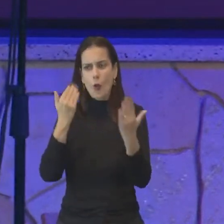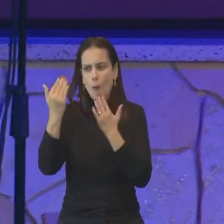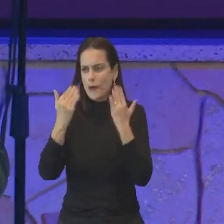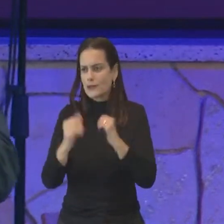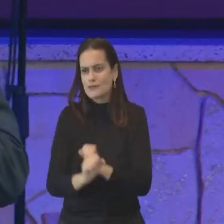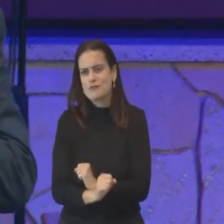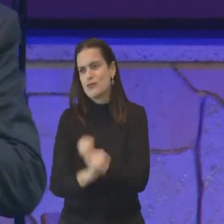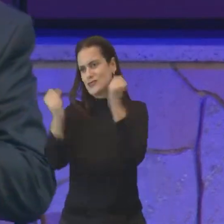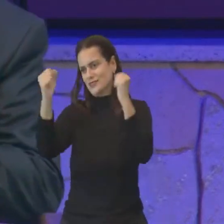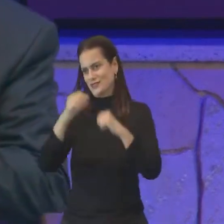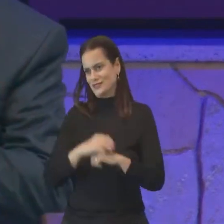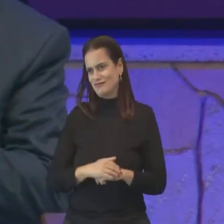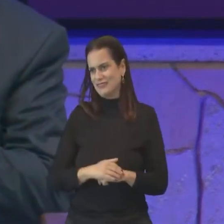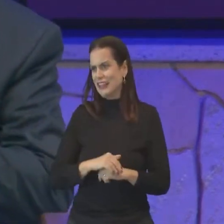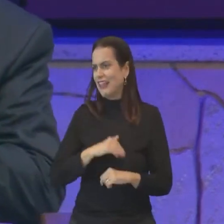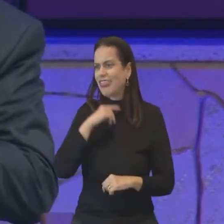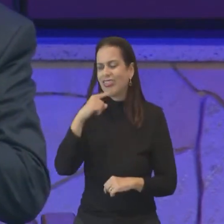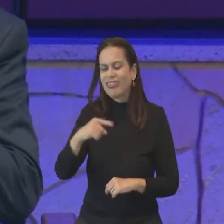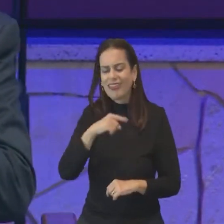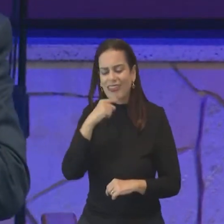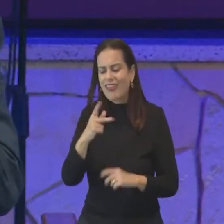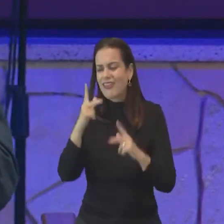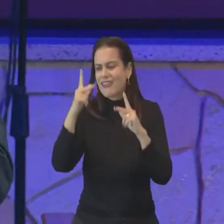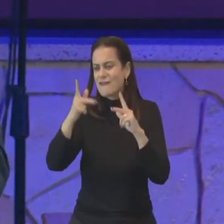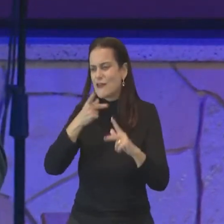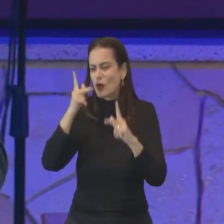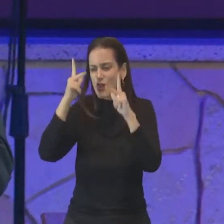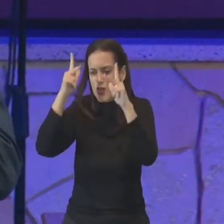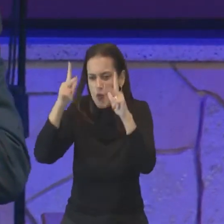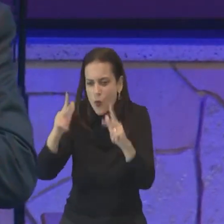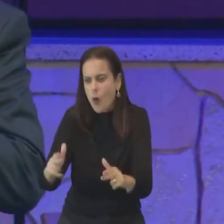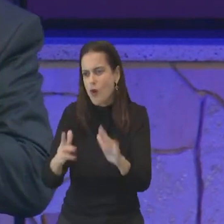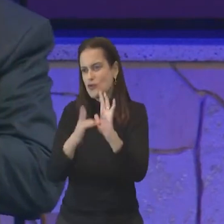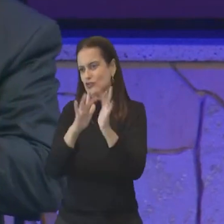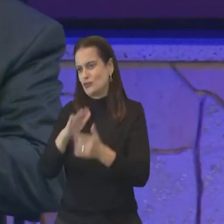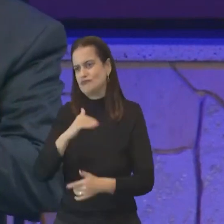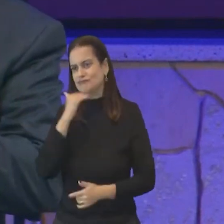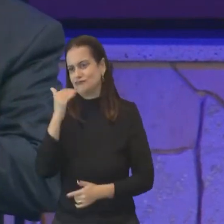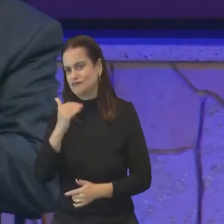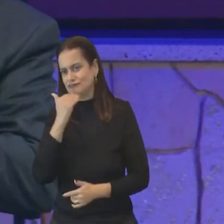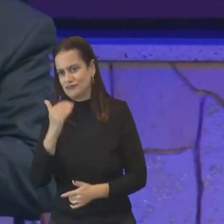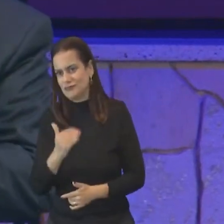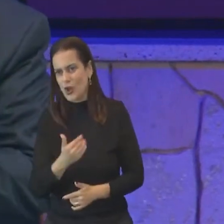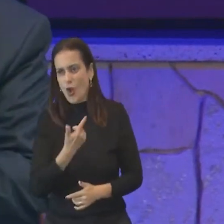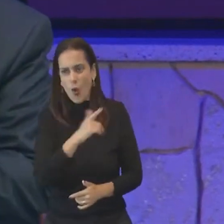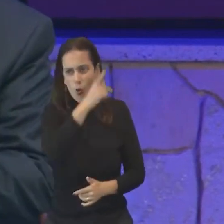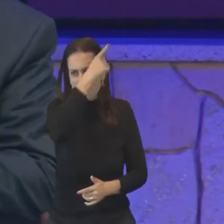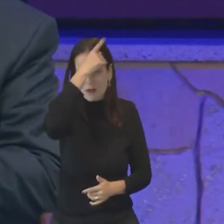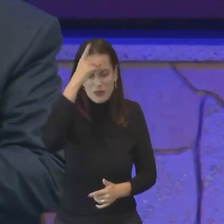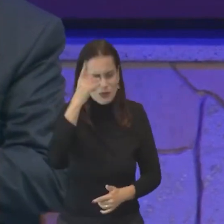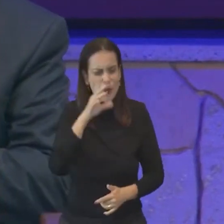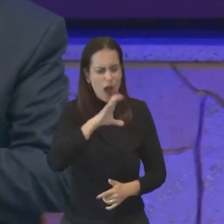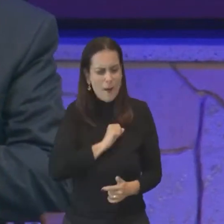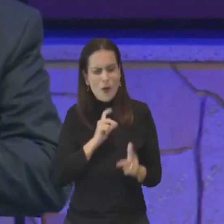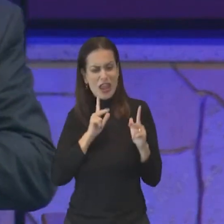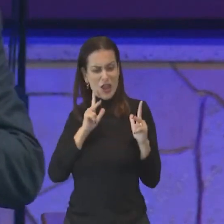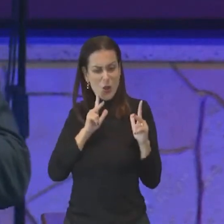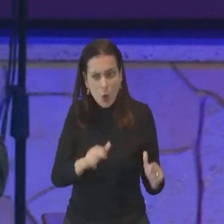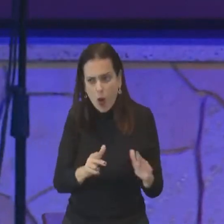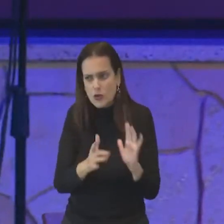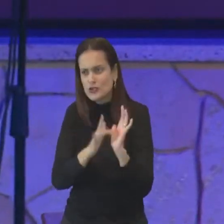Jesus. Jamais alguém falou como Jesus, jamais alguém amou como